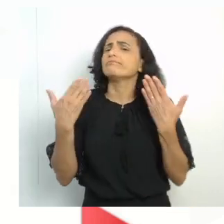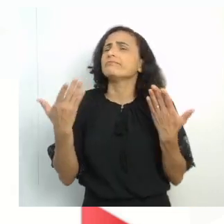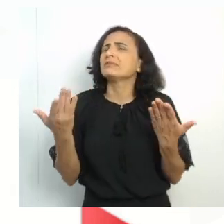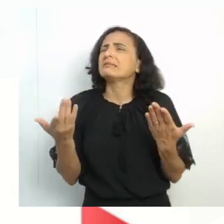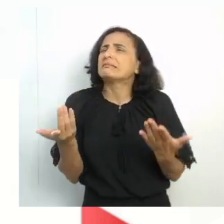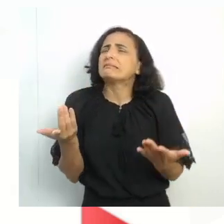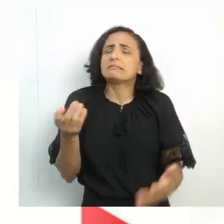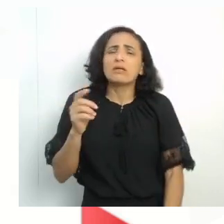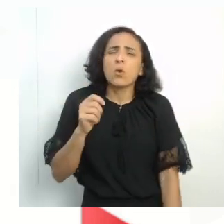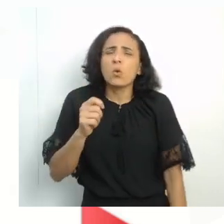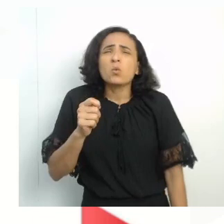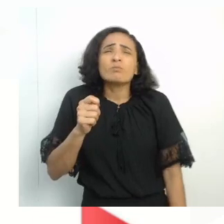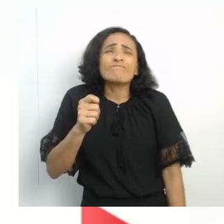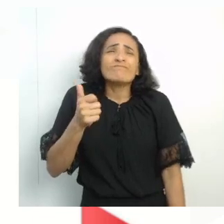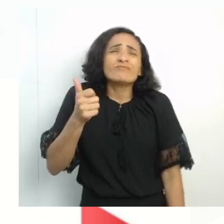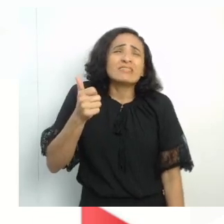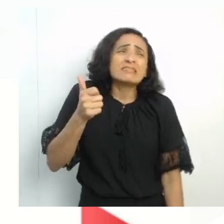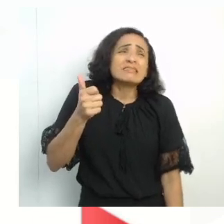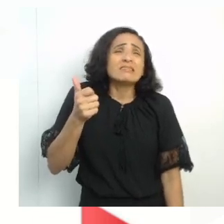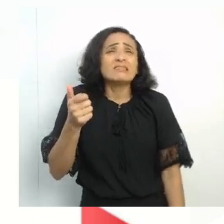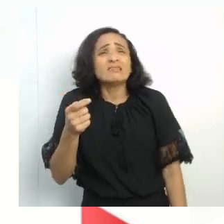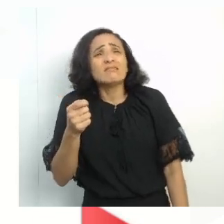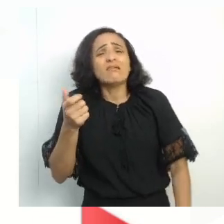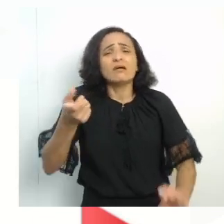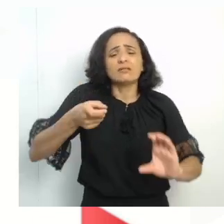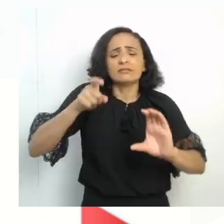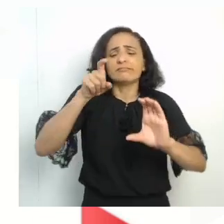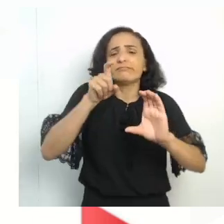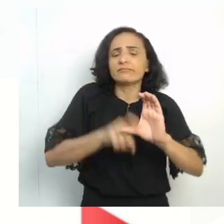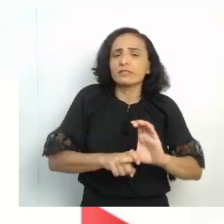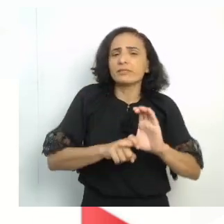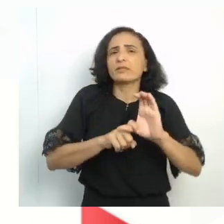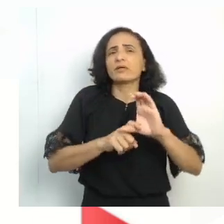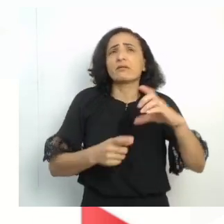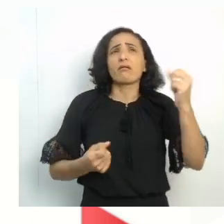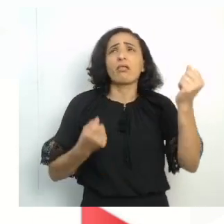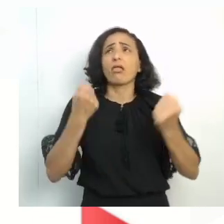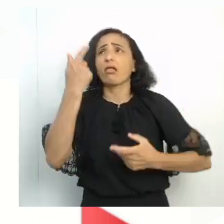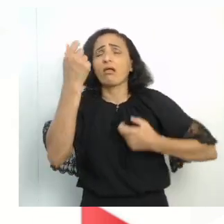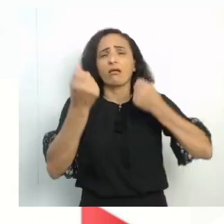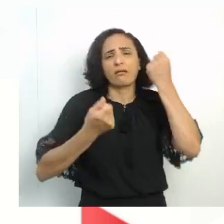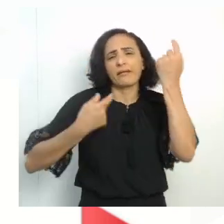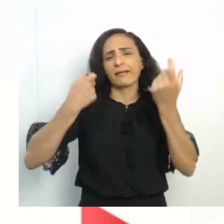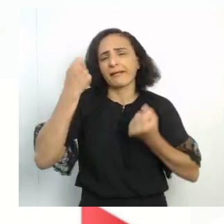quase nunca ela usa aquele tipo de droga, é uma vez perdida no ano.